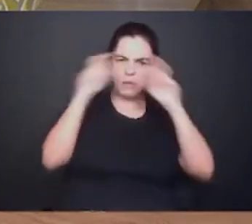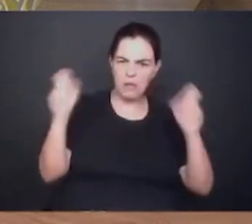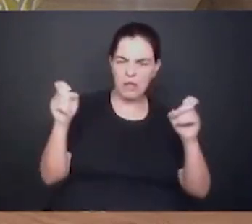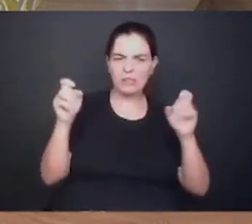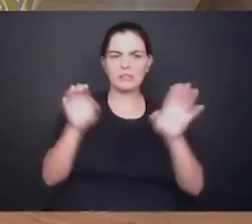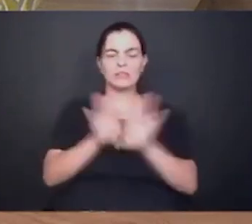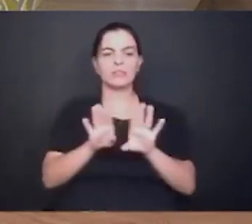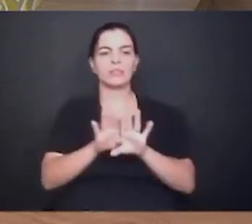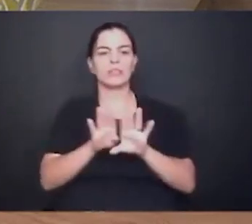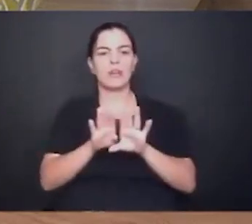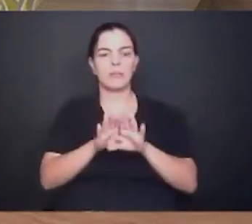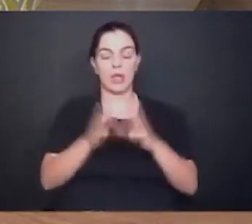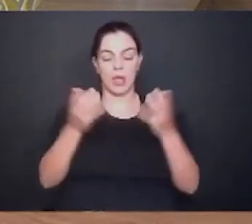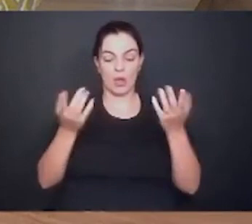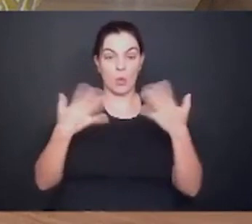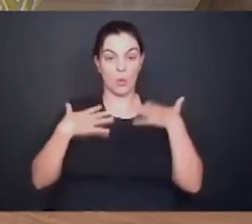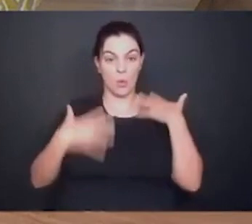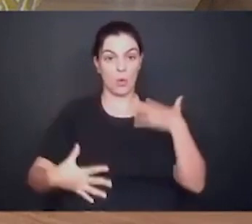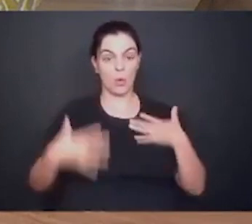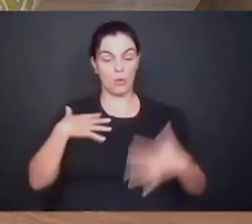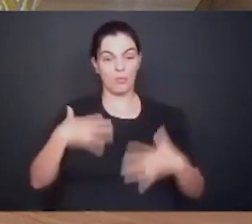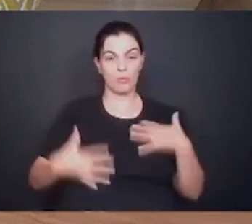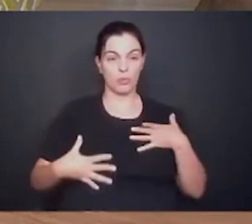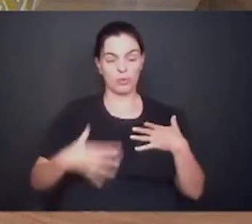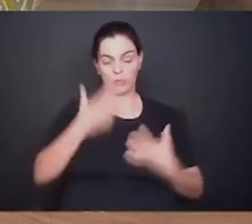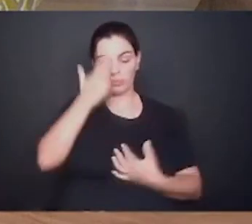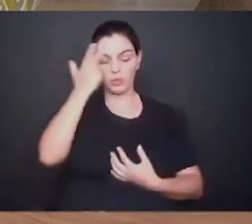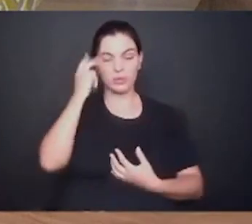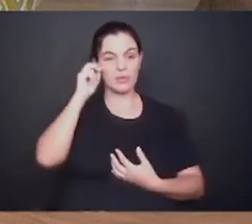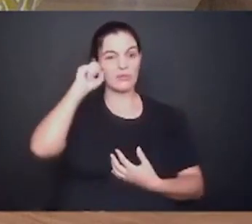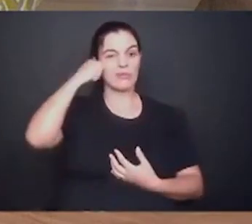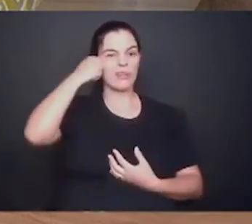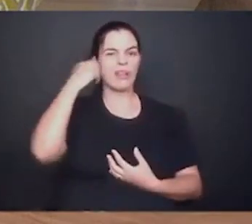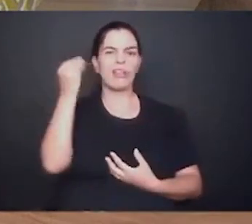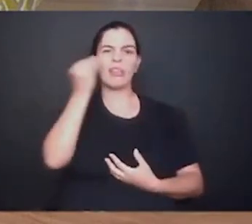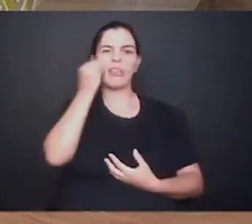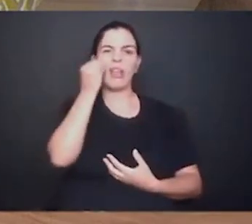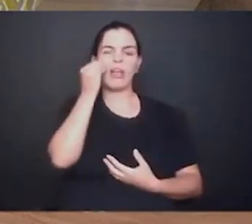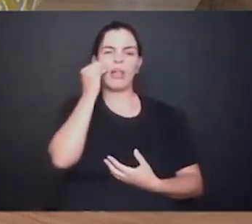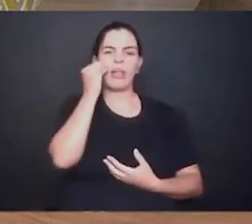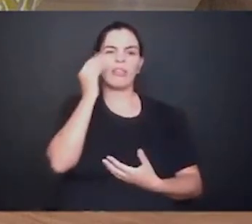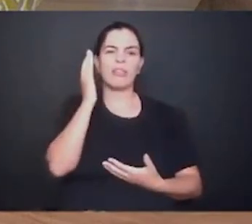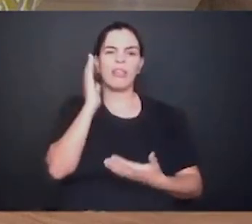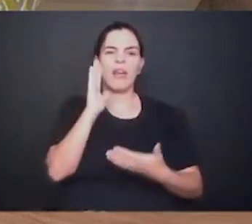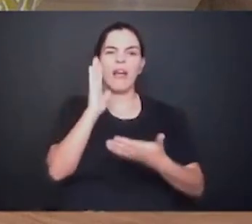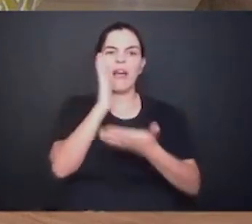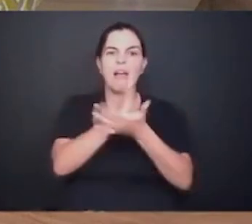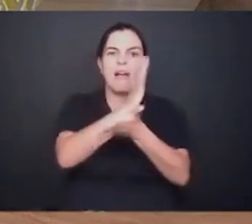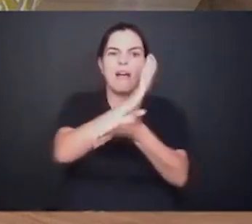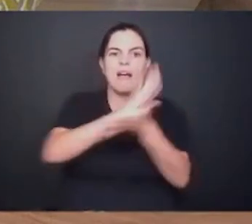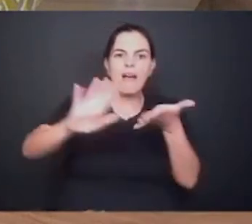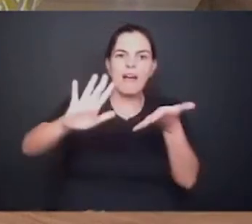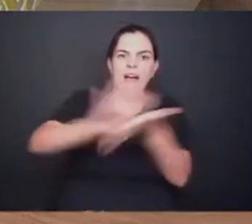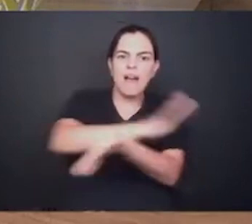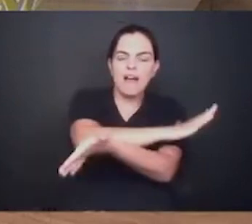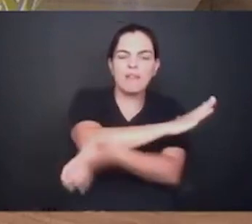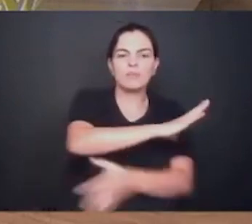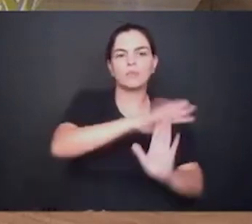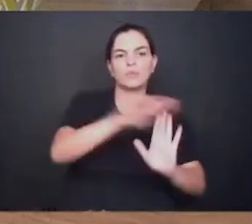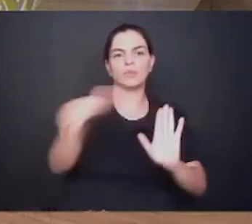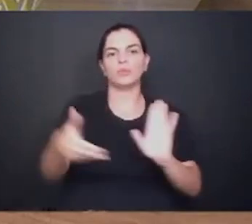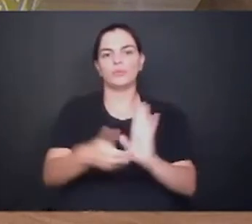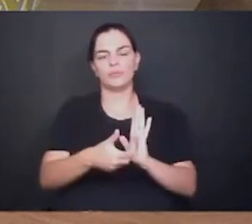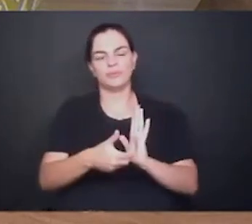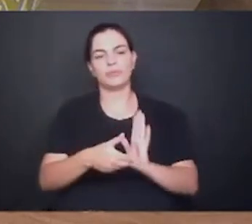jovens negros, à tentativa de apagamento étnico. A cultura negra e a negritude ainda são negados aos negros. Elementos importantes da nossa